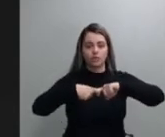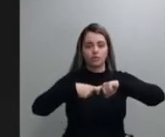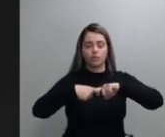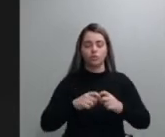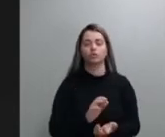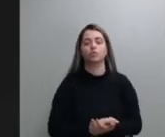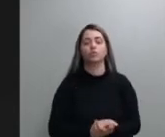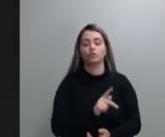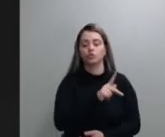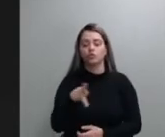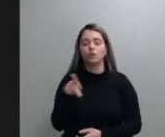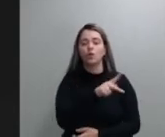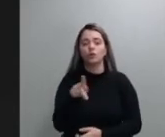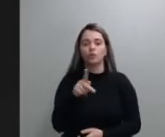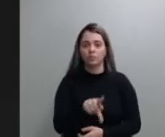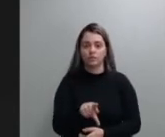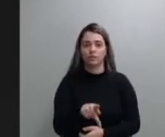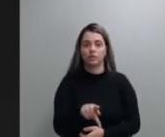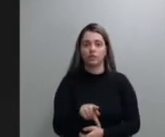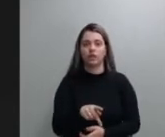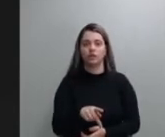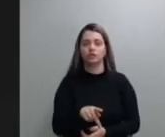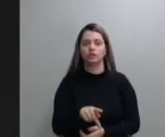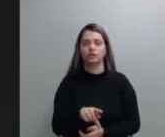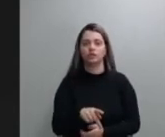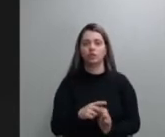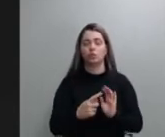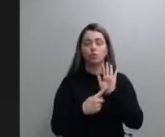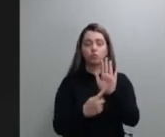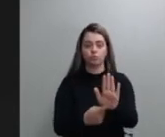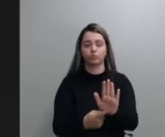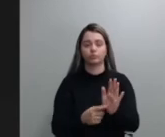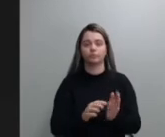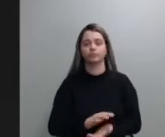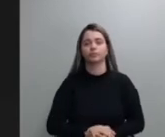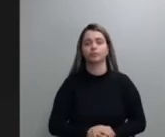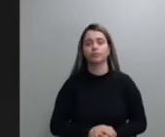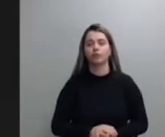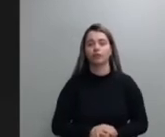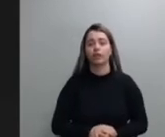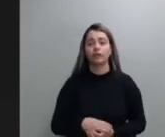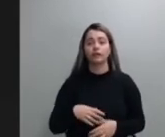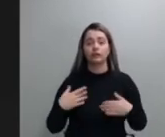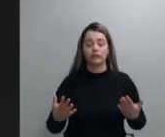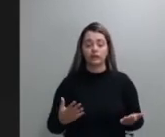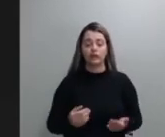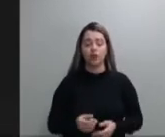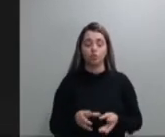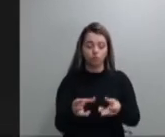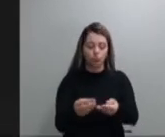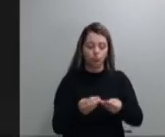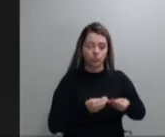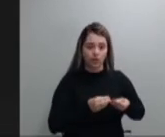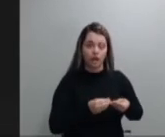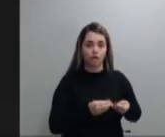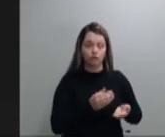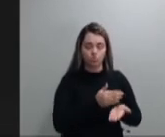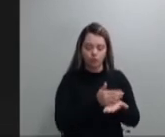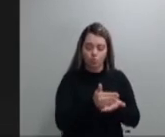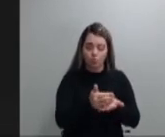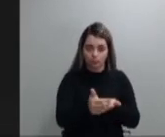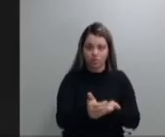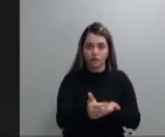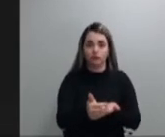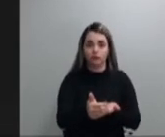cujas emendas eu estou transcrevendo aqui então eu trago inicialmente um primeiro precedente aqui